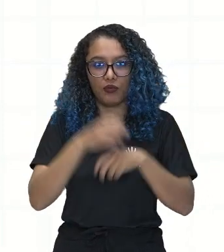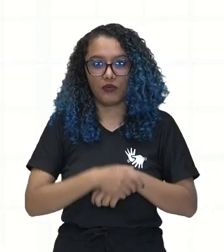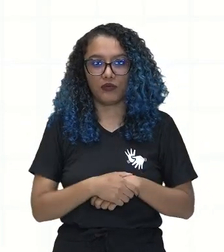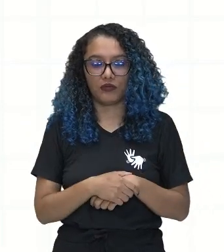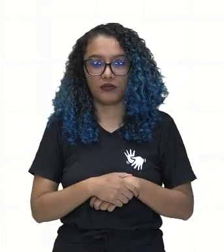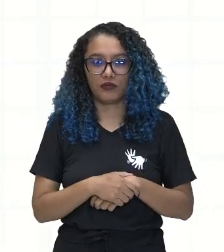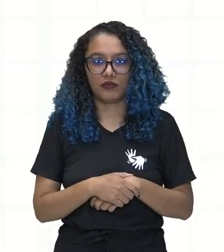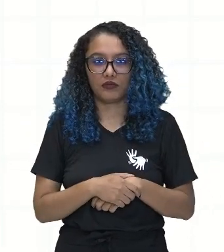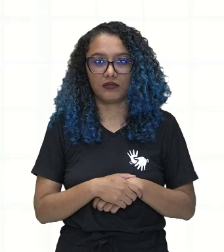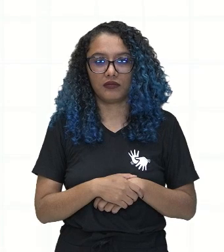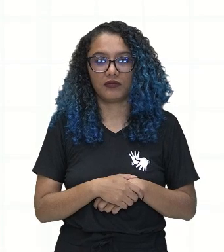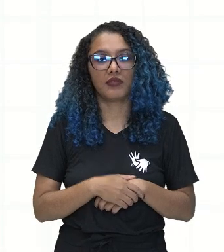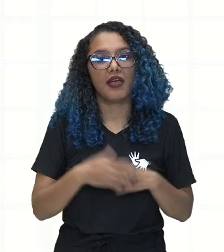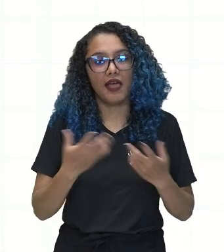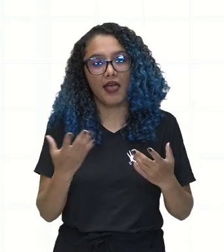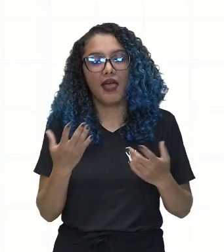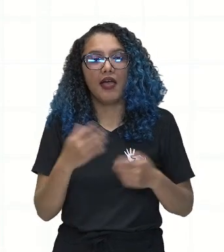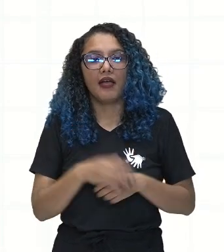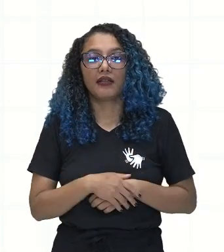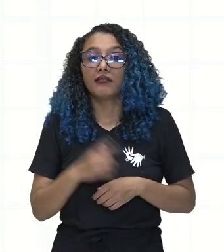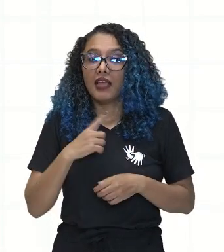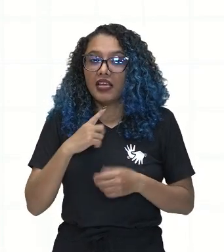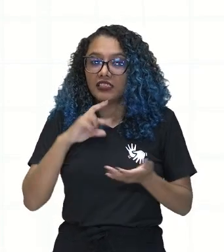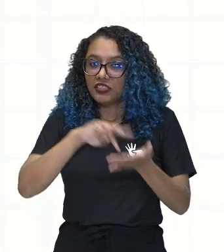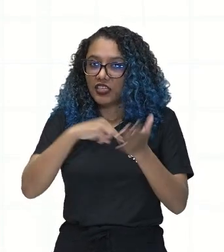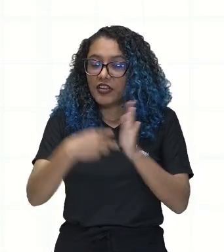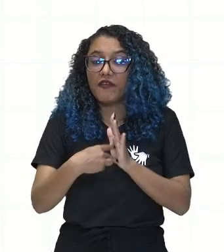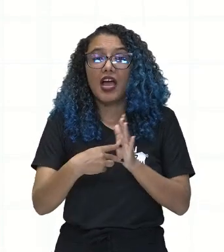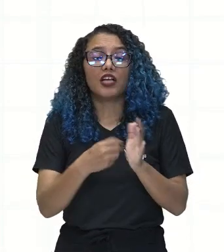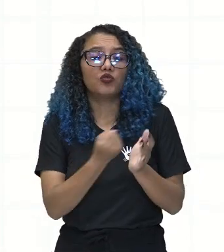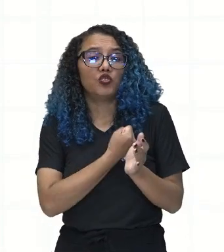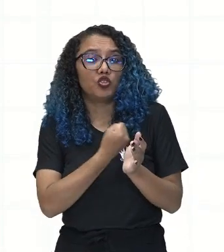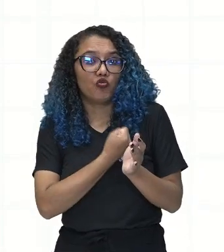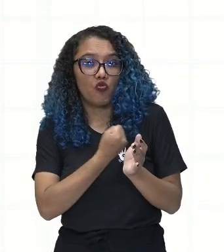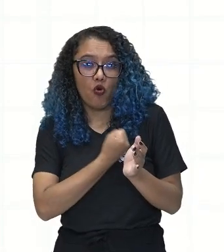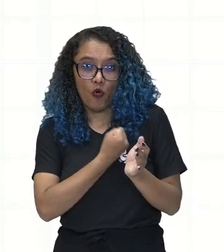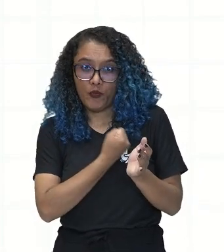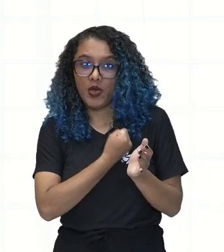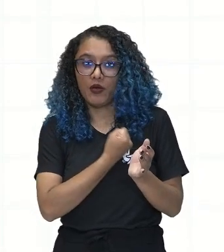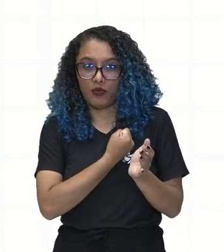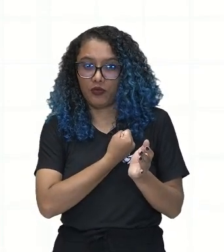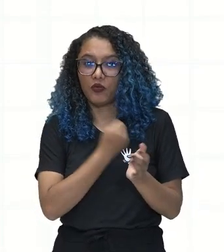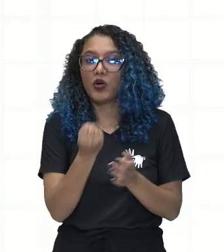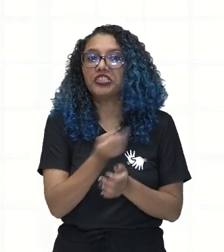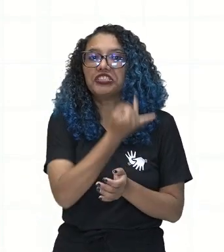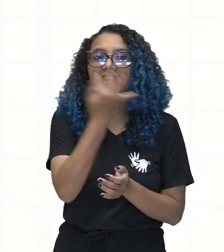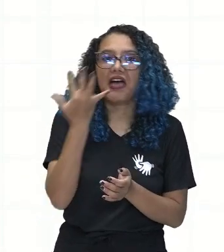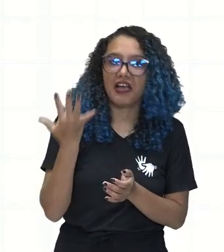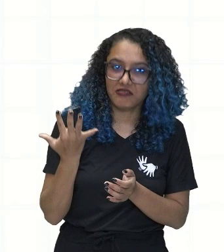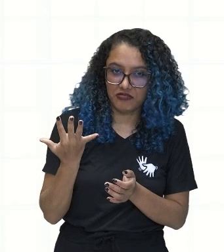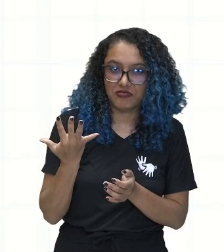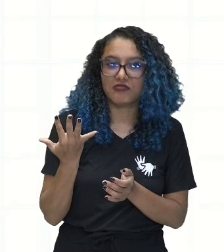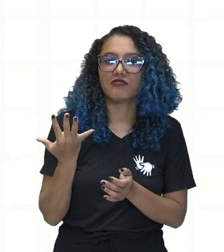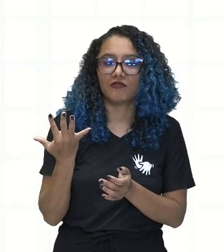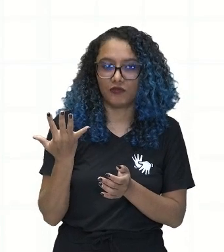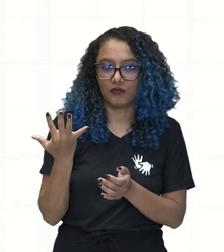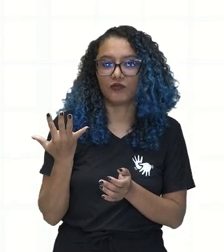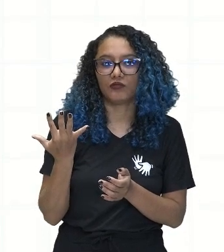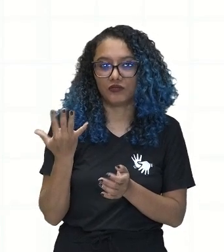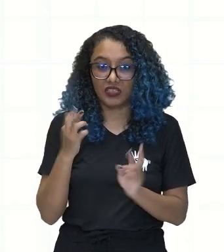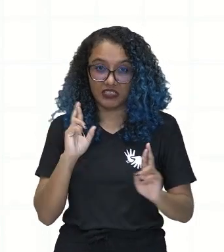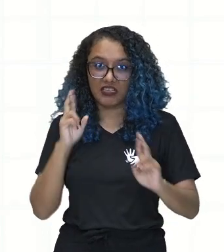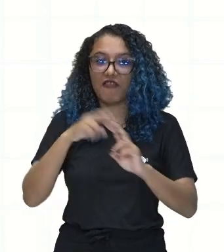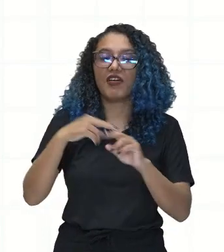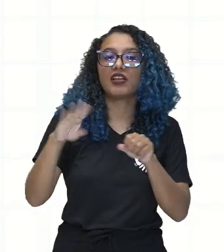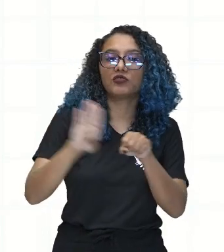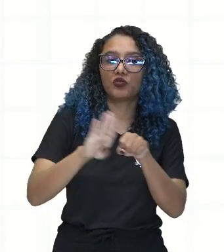ideia aí de numeral, ou a ideia, essa relação aí de numeral com o substantivo.